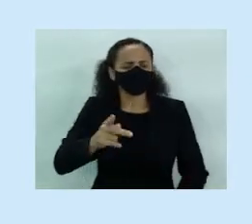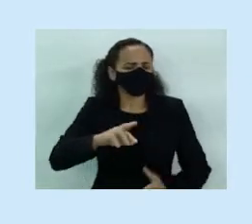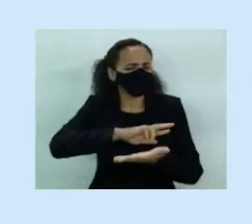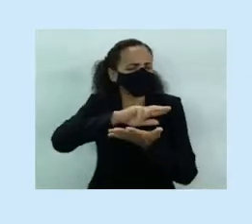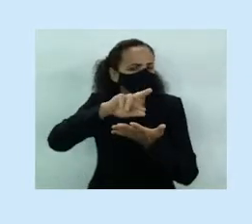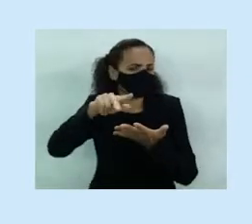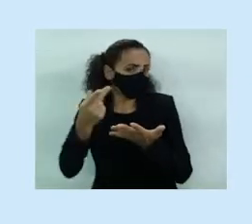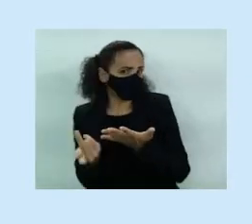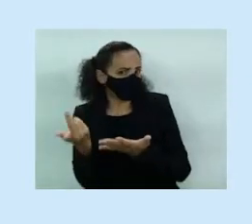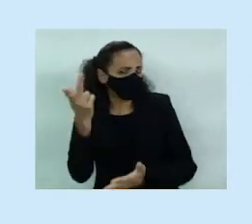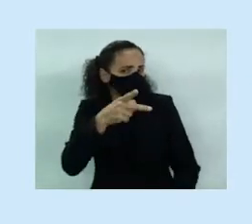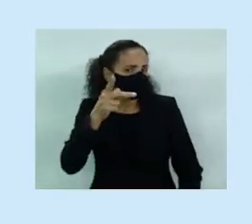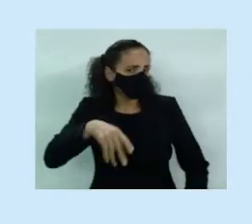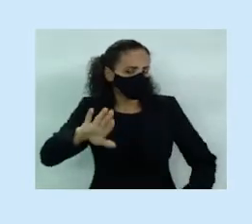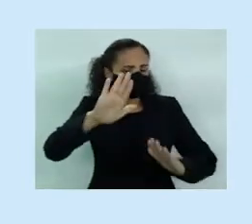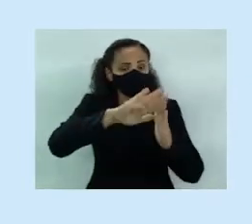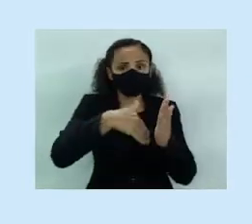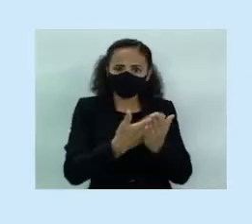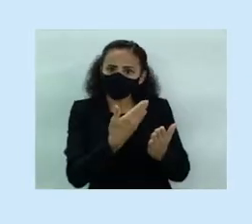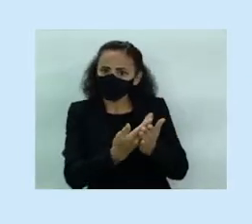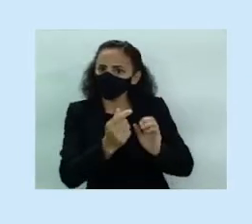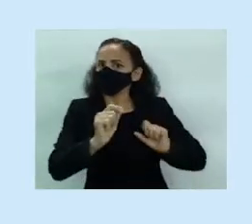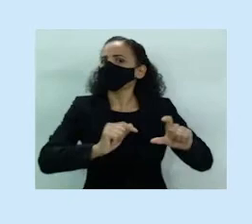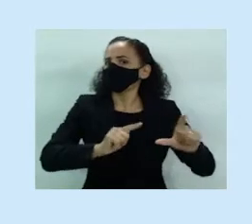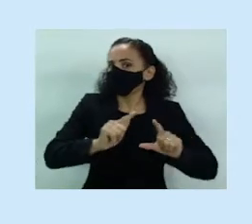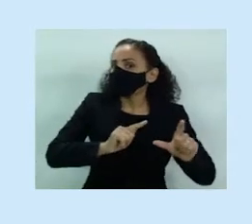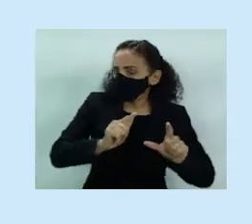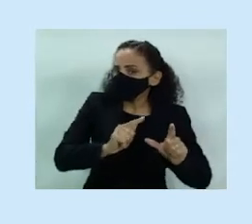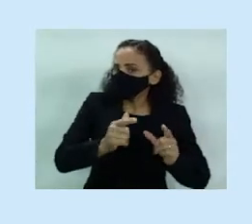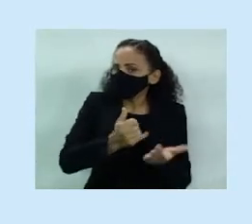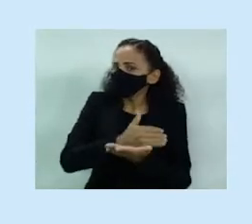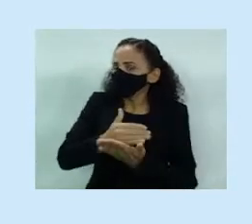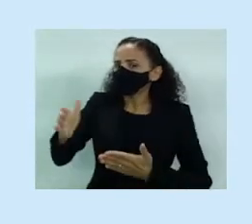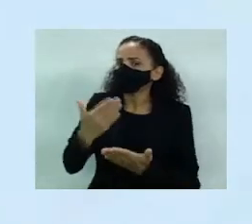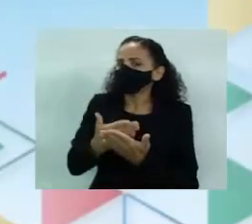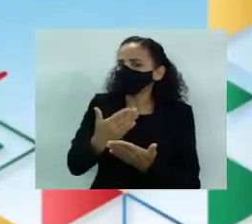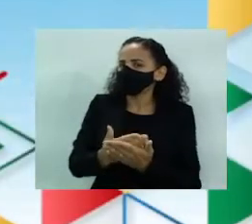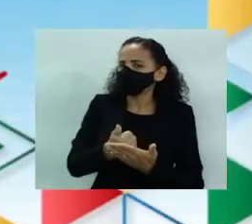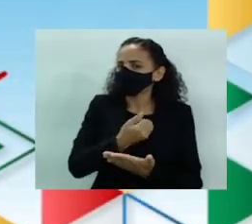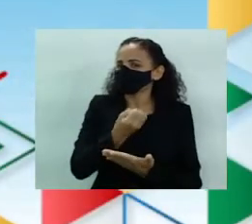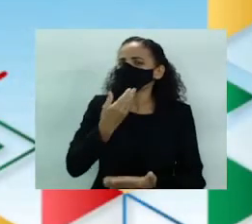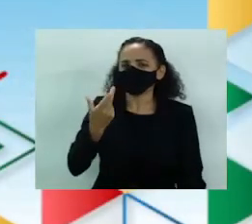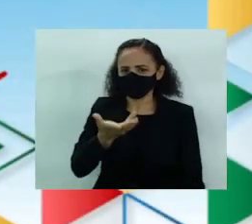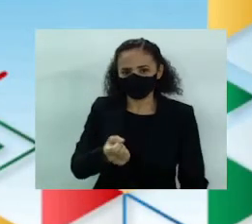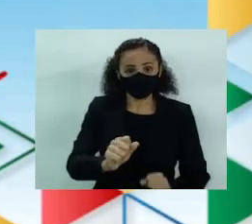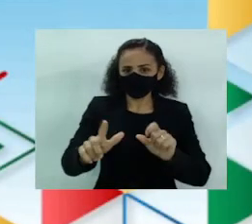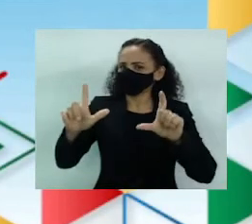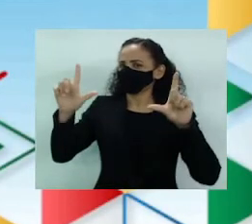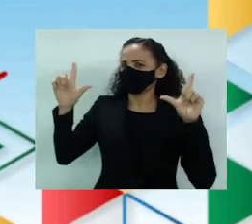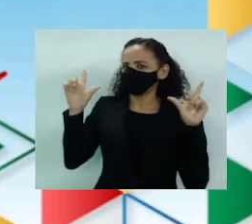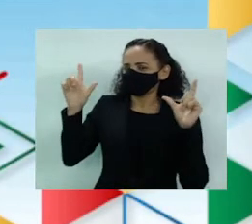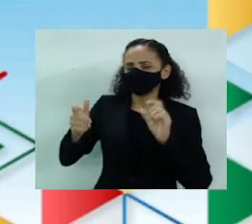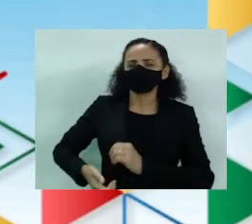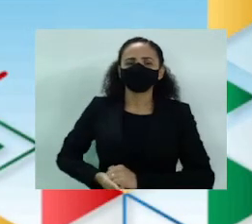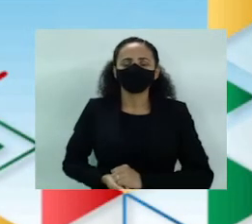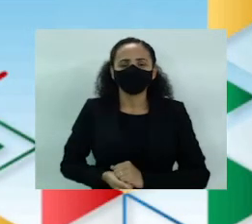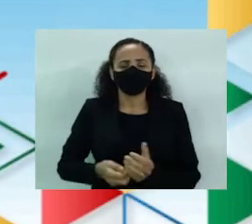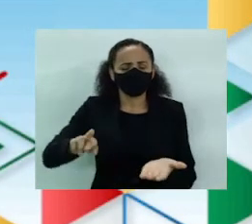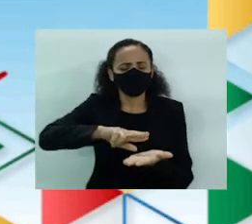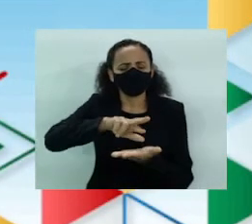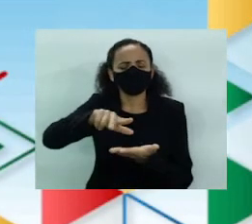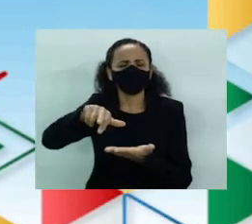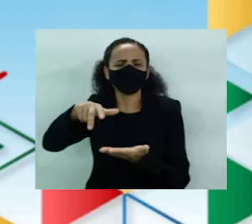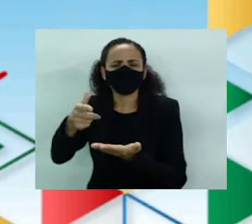Shirley, à Escola Luiz de Camões, tá certo? Então vamos iniciar nossa aula. Vamos lá, como há na tela, a diversidade